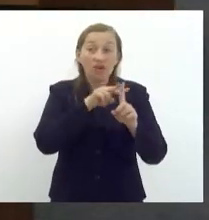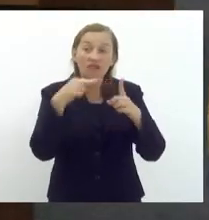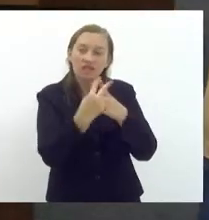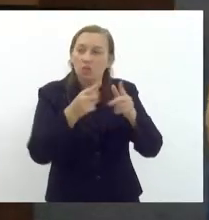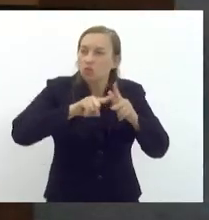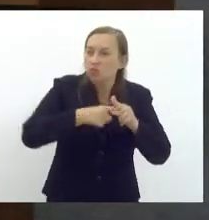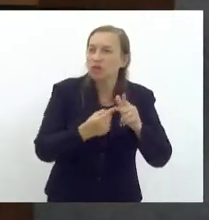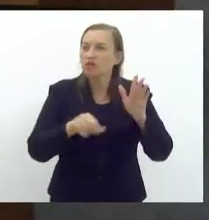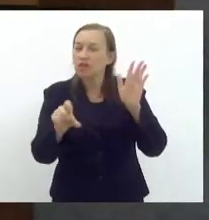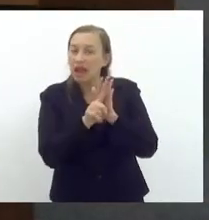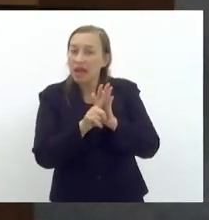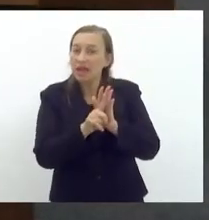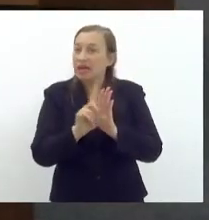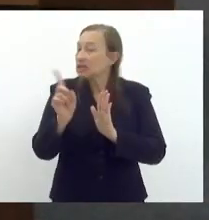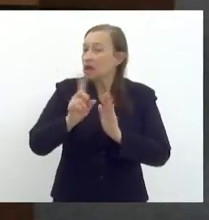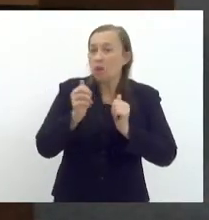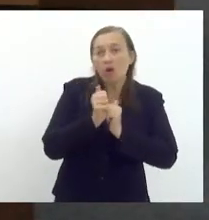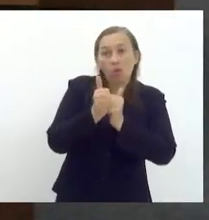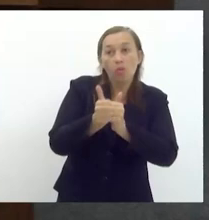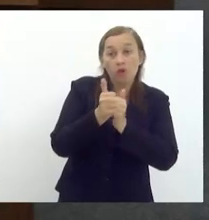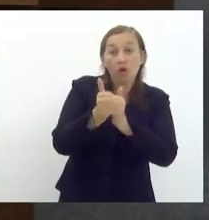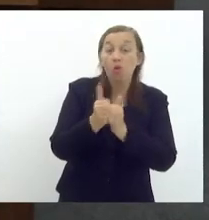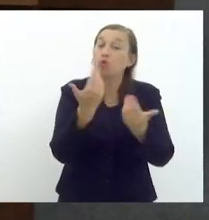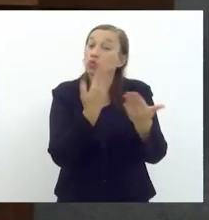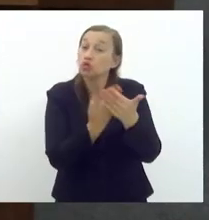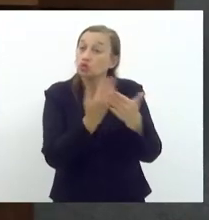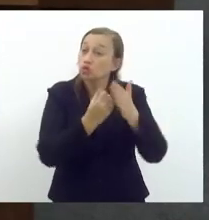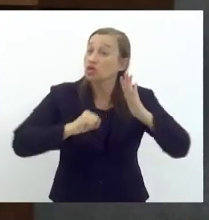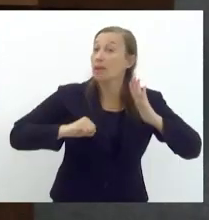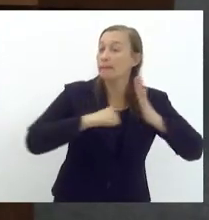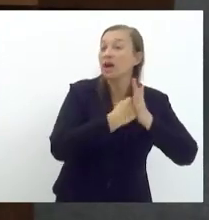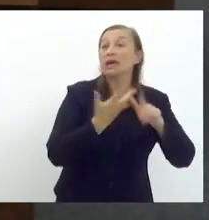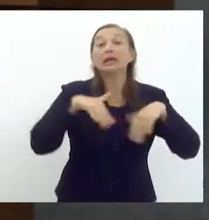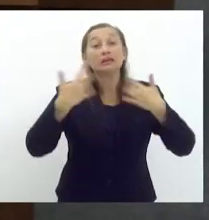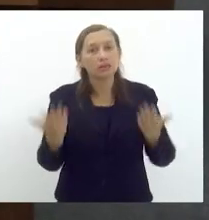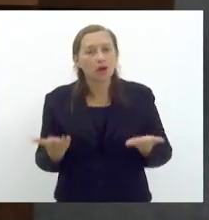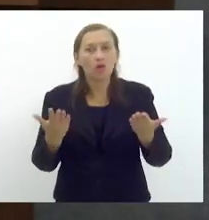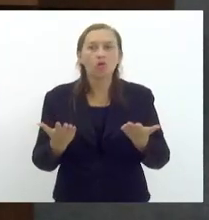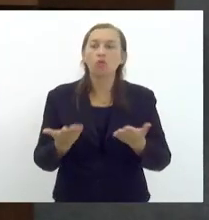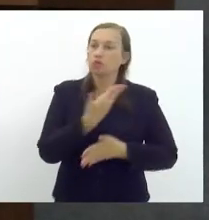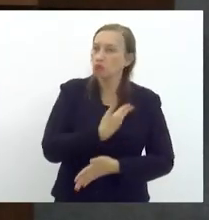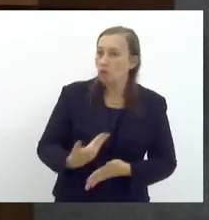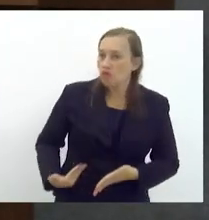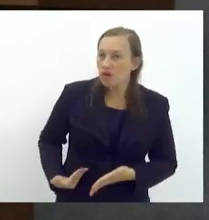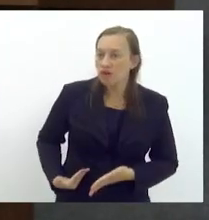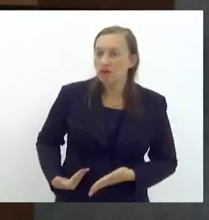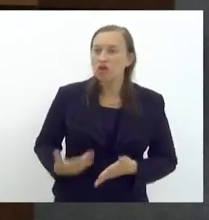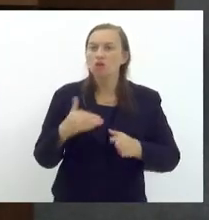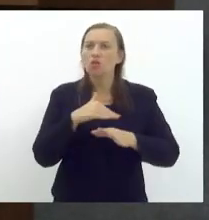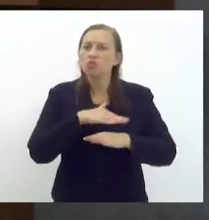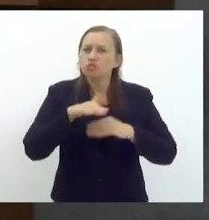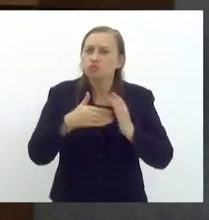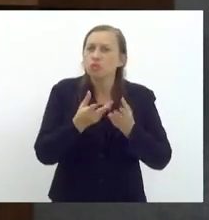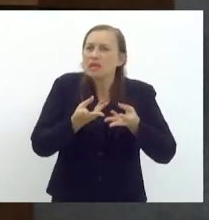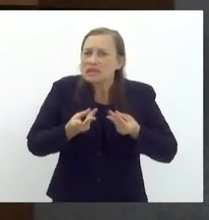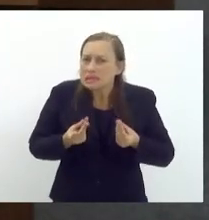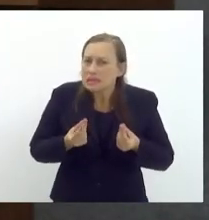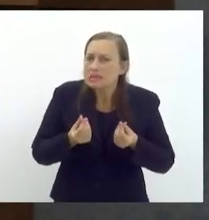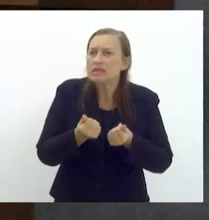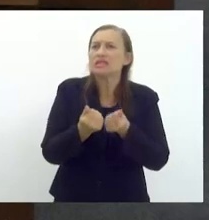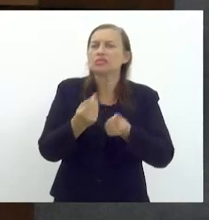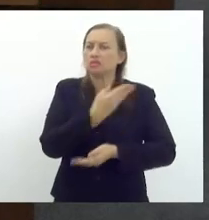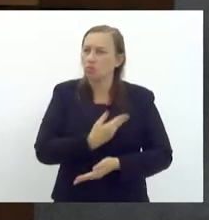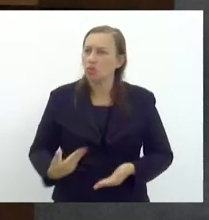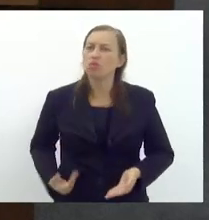regulamentação da Lei não acompanhou o estudo de impacto portanto quando o governo com toda a sensibilidade que o governador